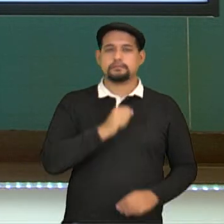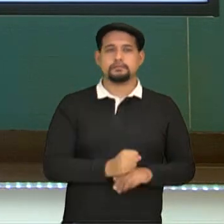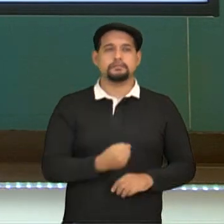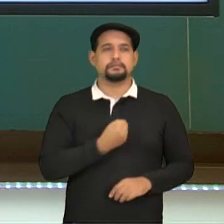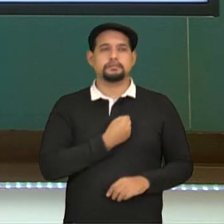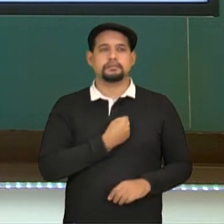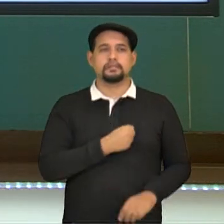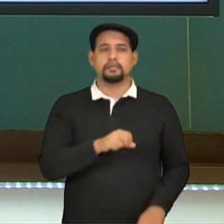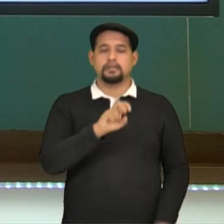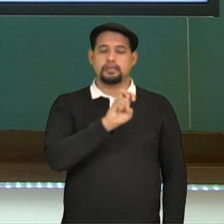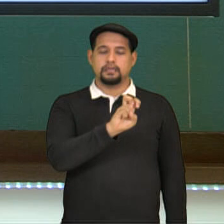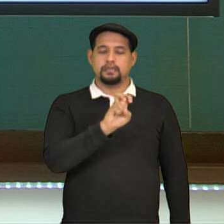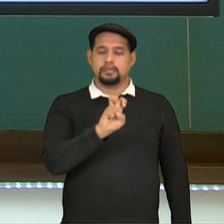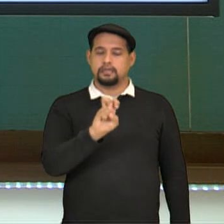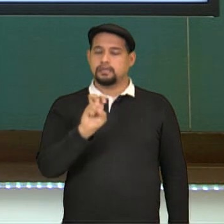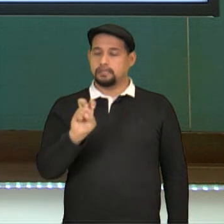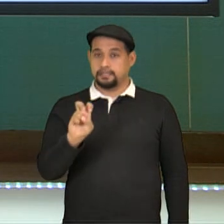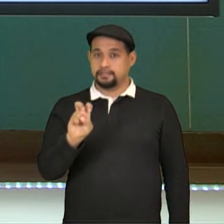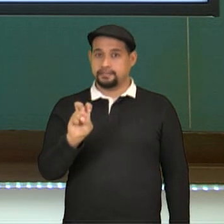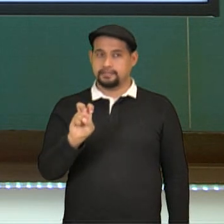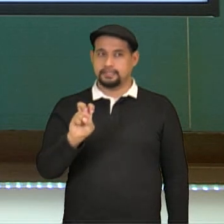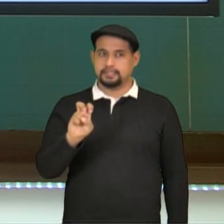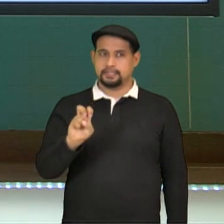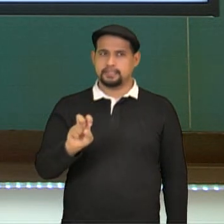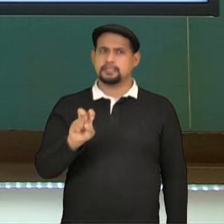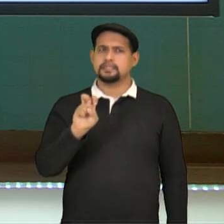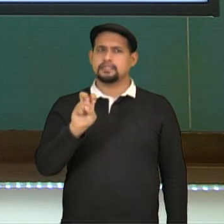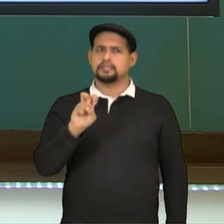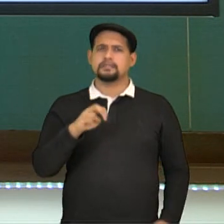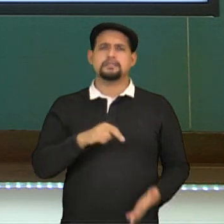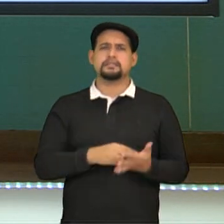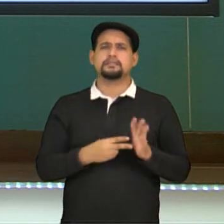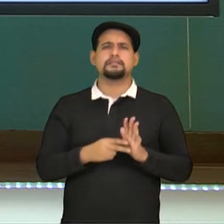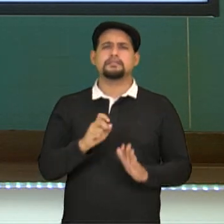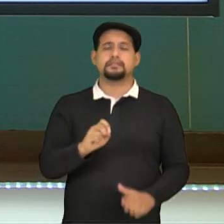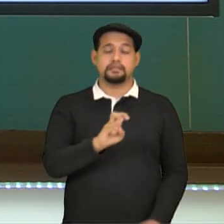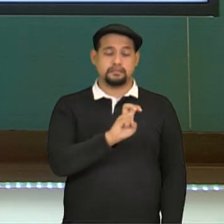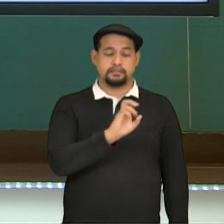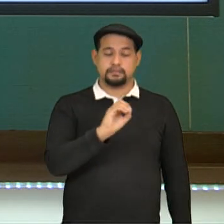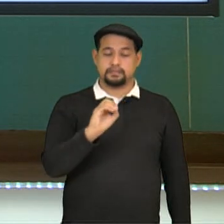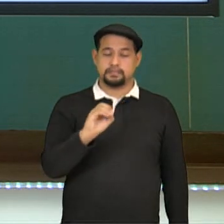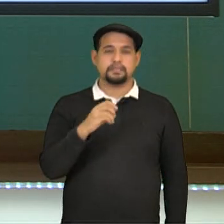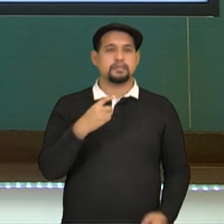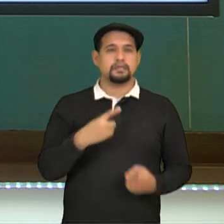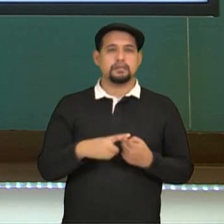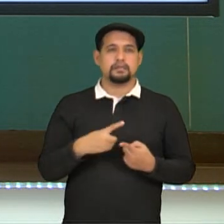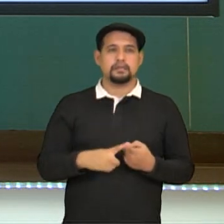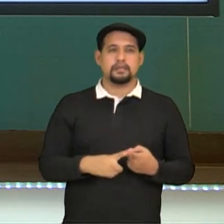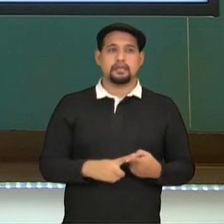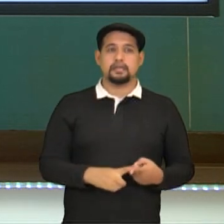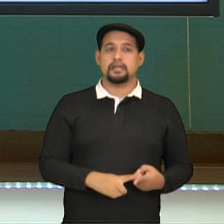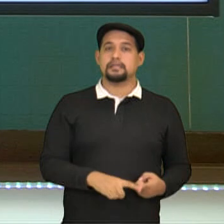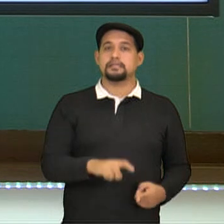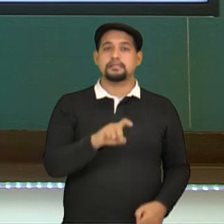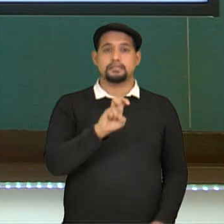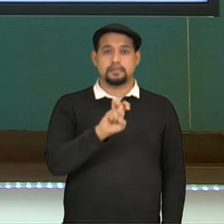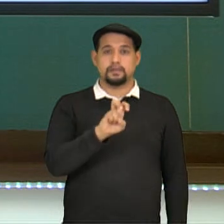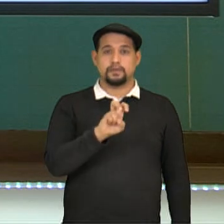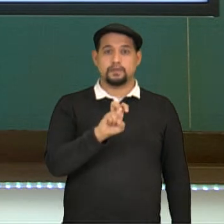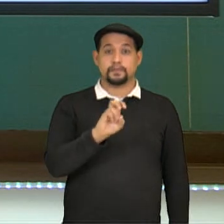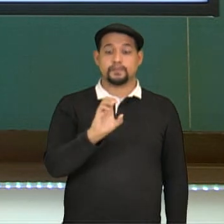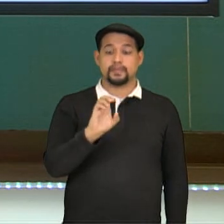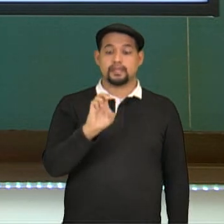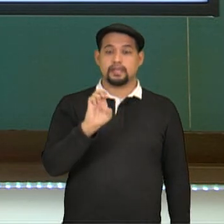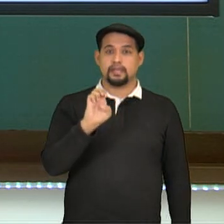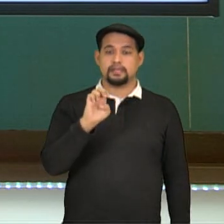número 555, esse 5 vale 500, porque ele é 5 centenas. Esse